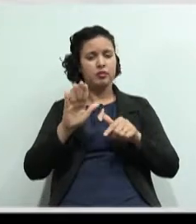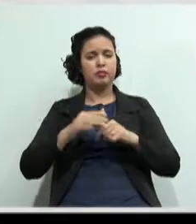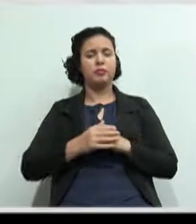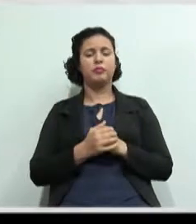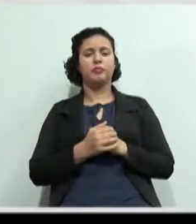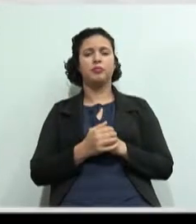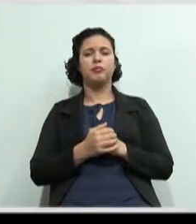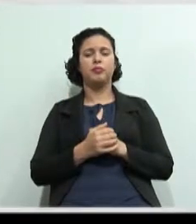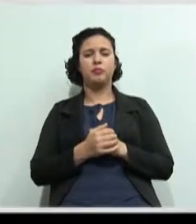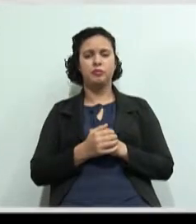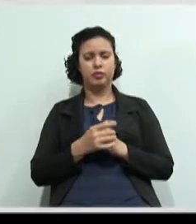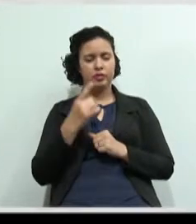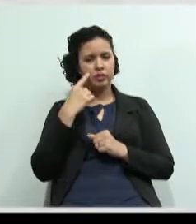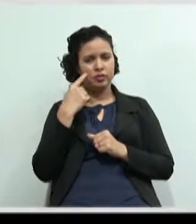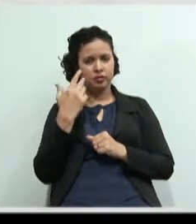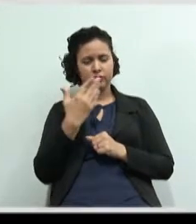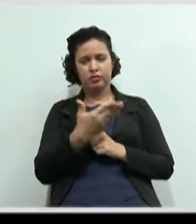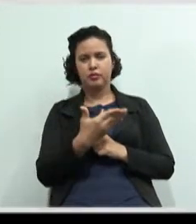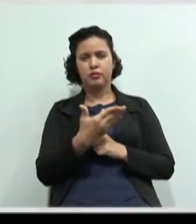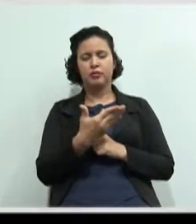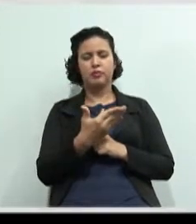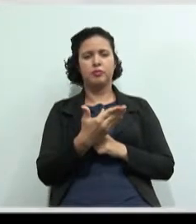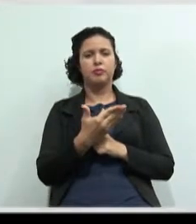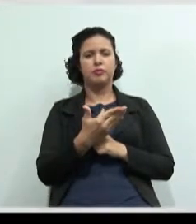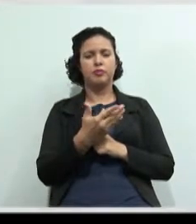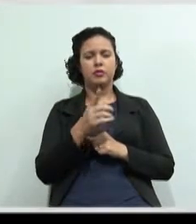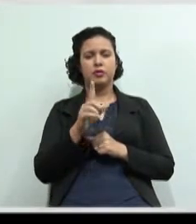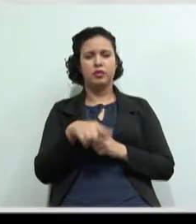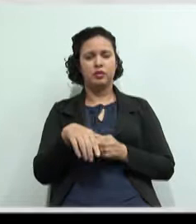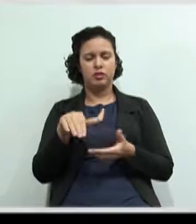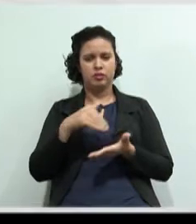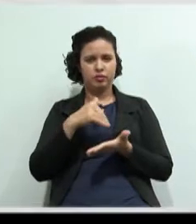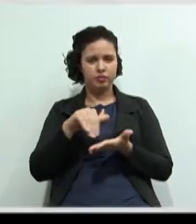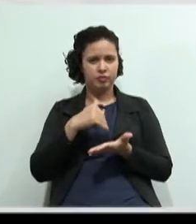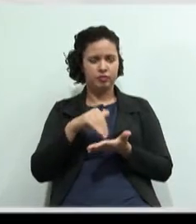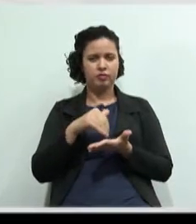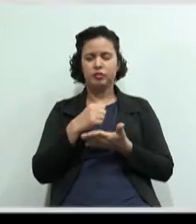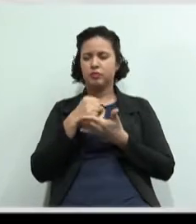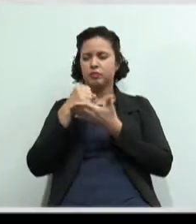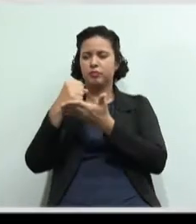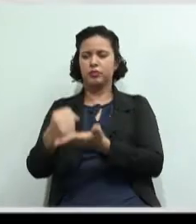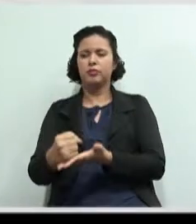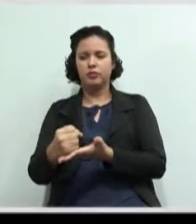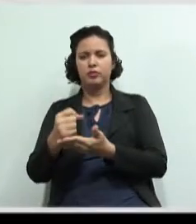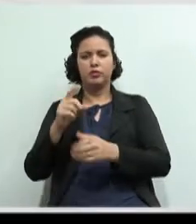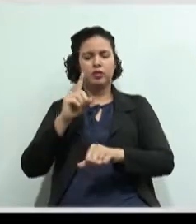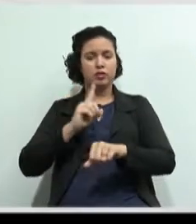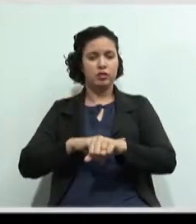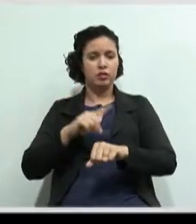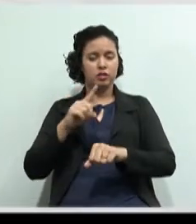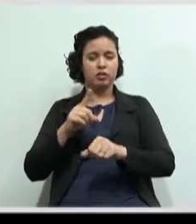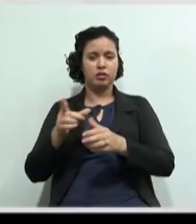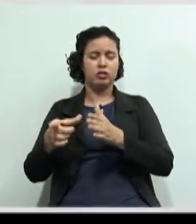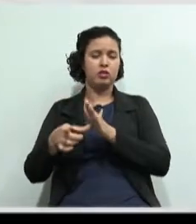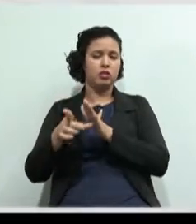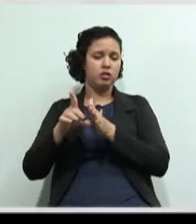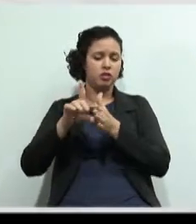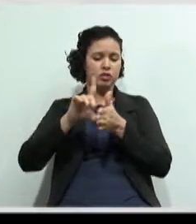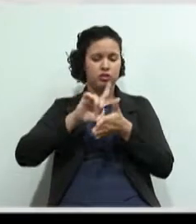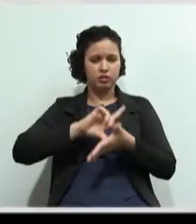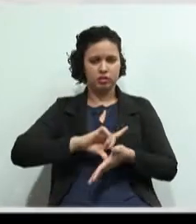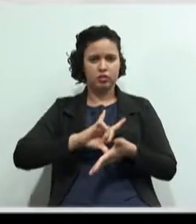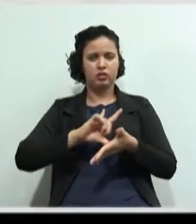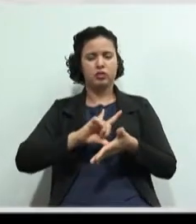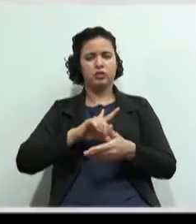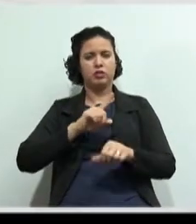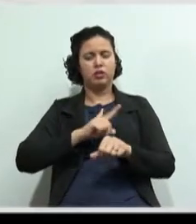segunda situação que aconteceu, a executiva entregou totalmente dentro antecipado do prazo,